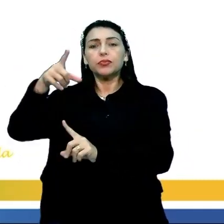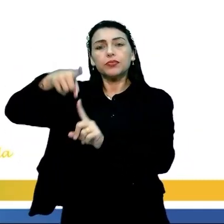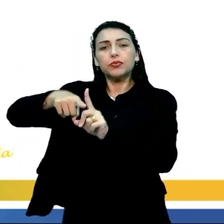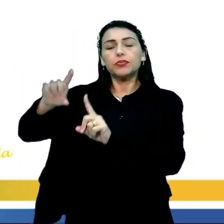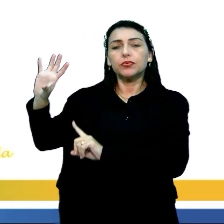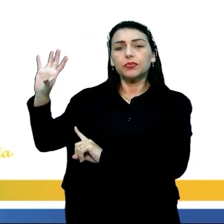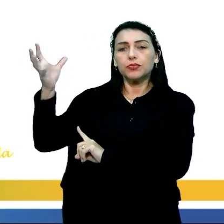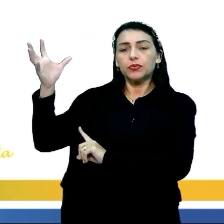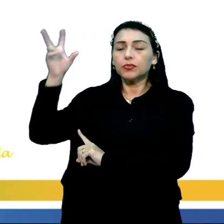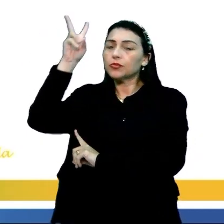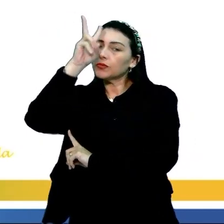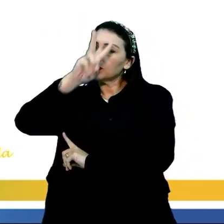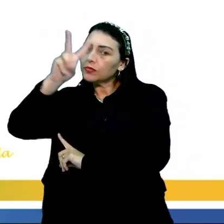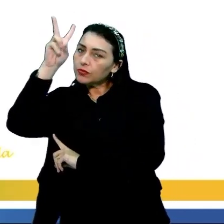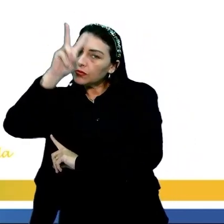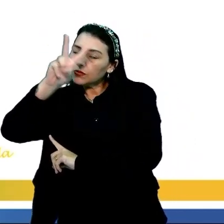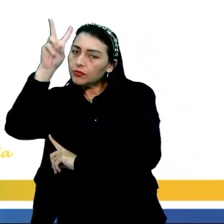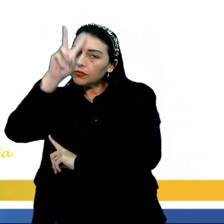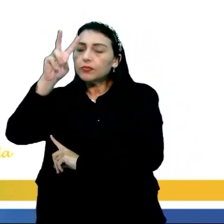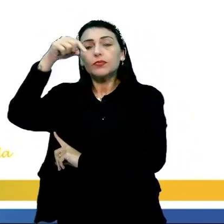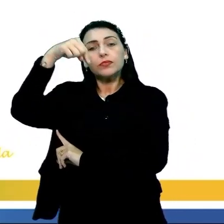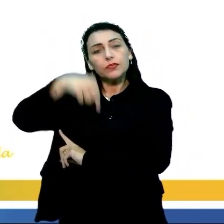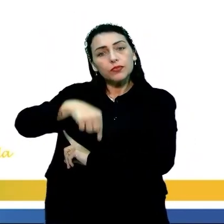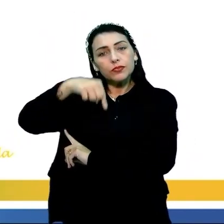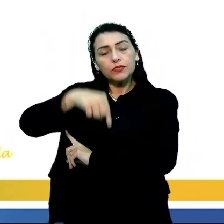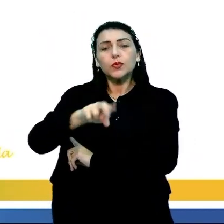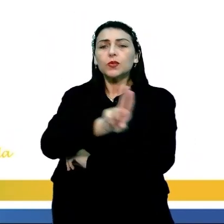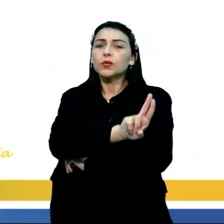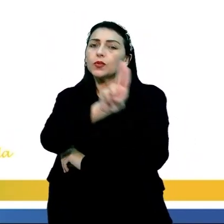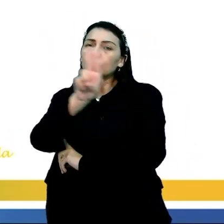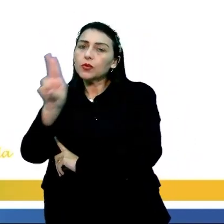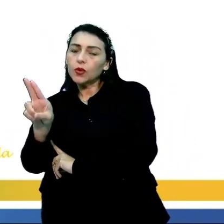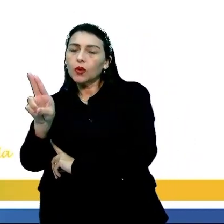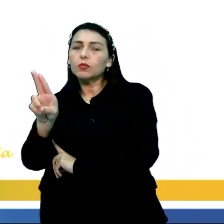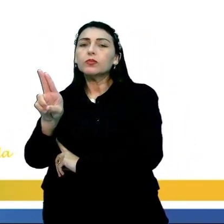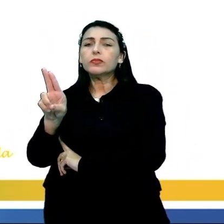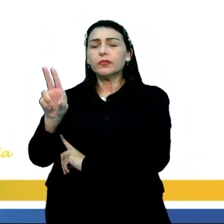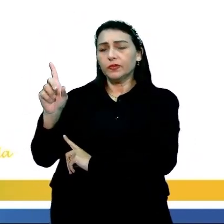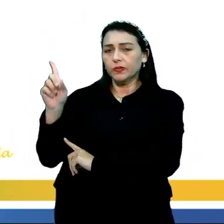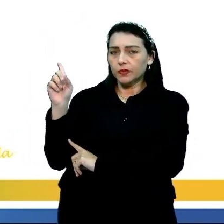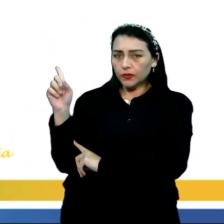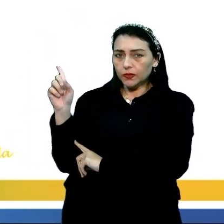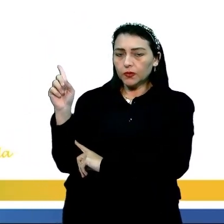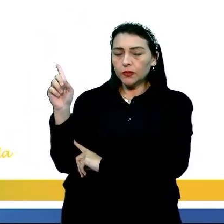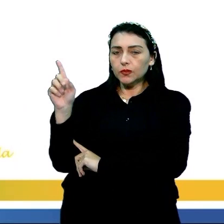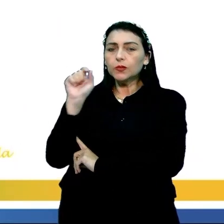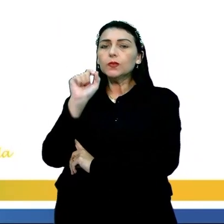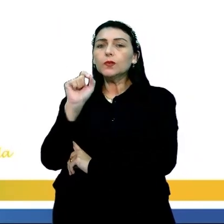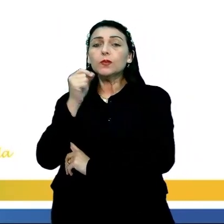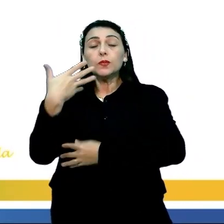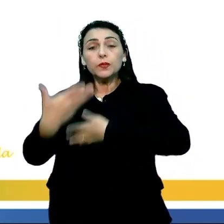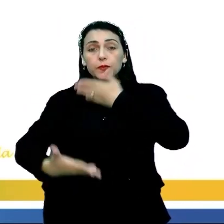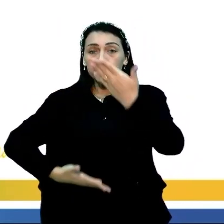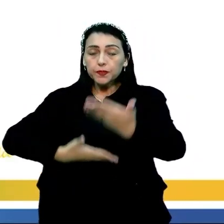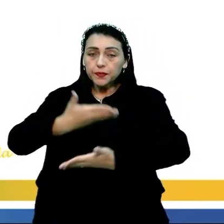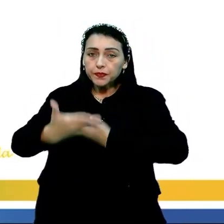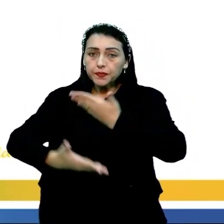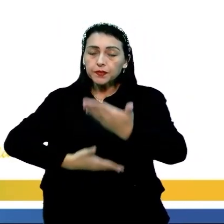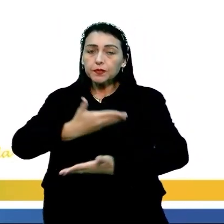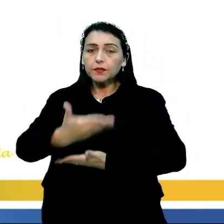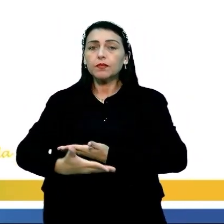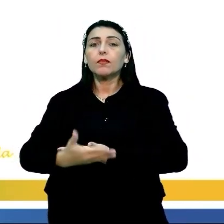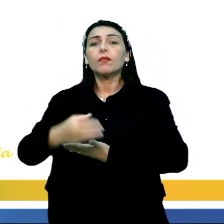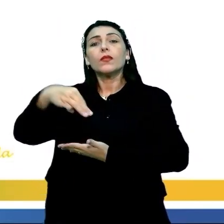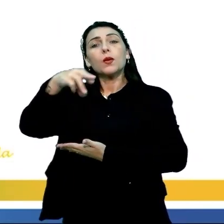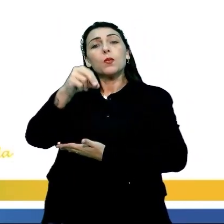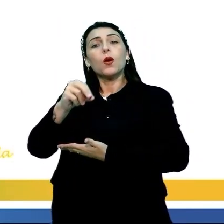morfoclimáticos. Lembrando que aqui o nome domínio morfoclimático, ele é justamente a relação, tá?